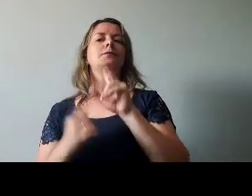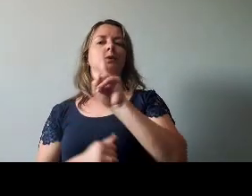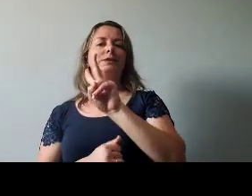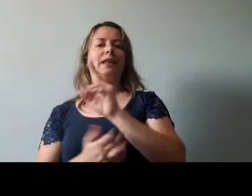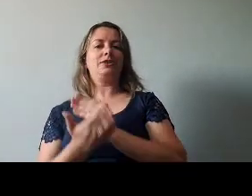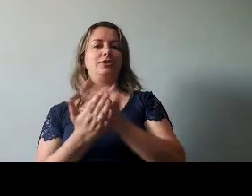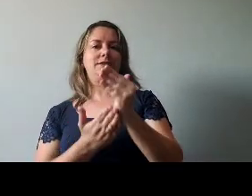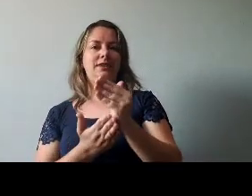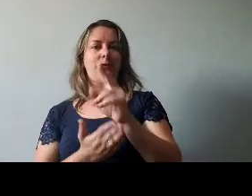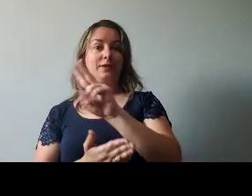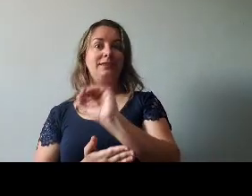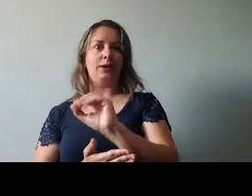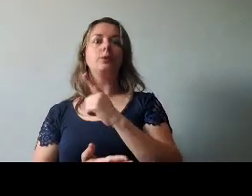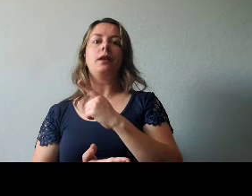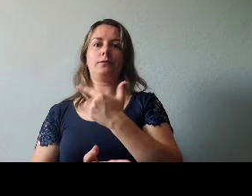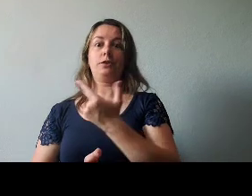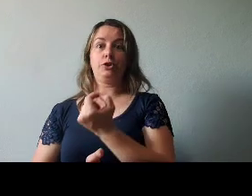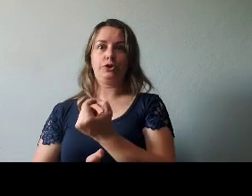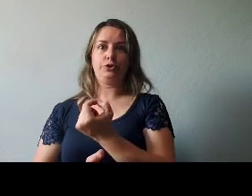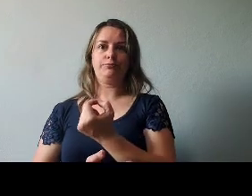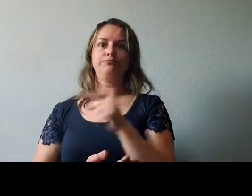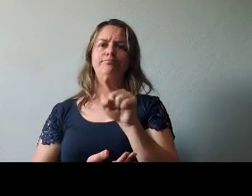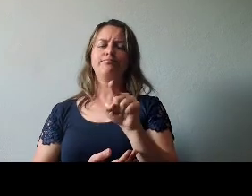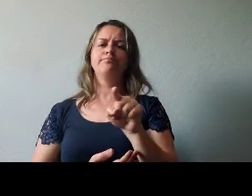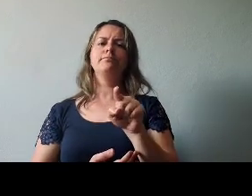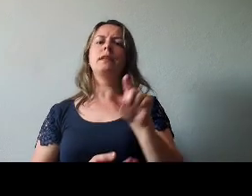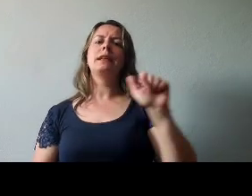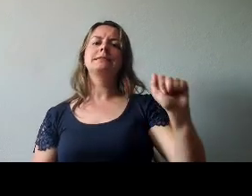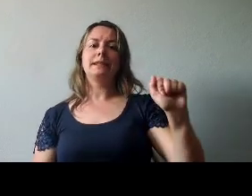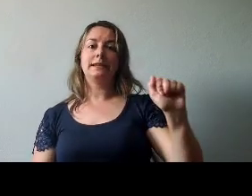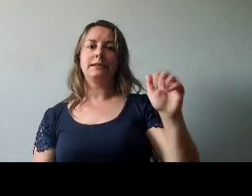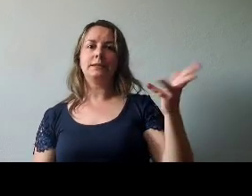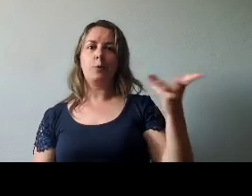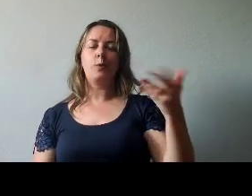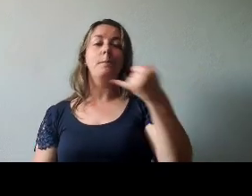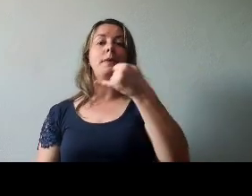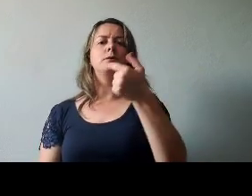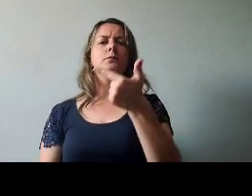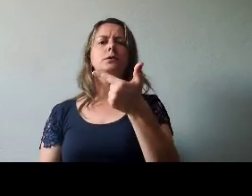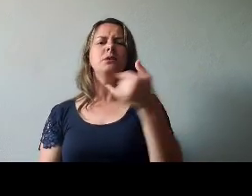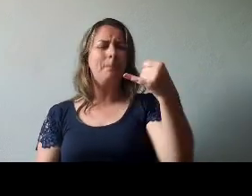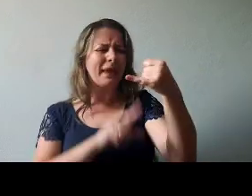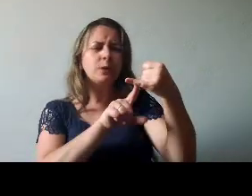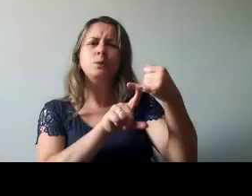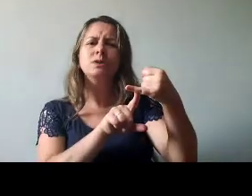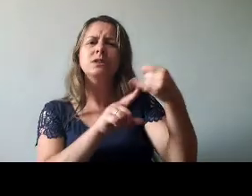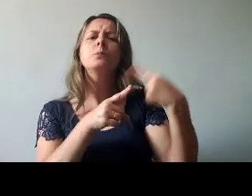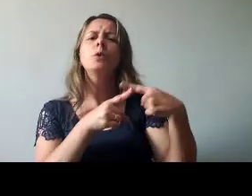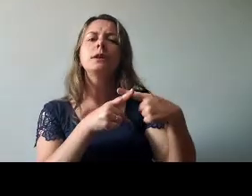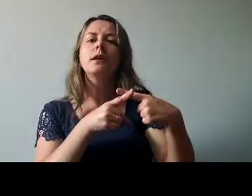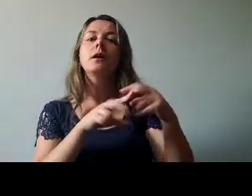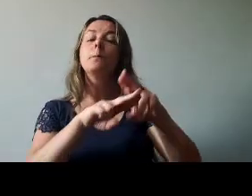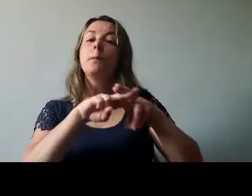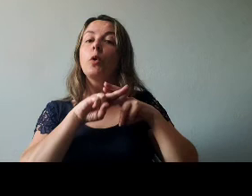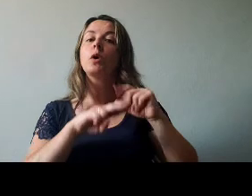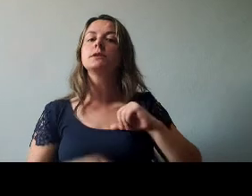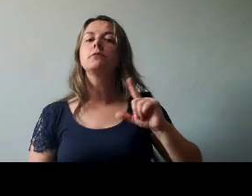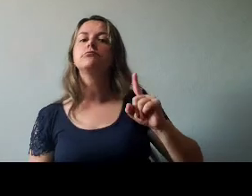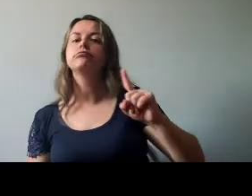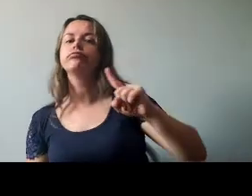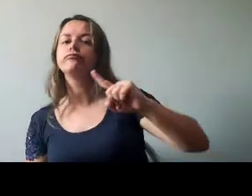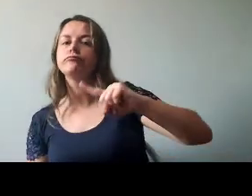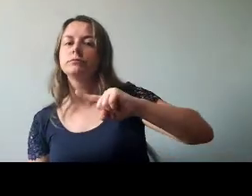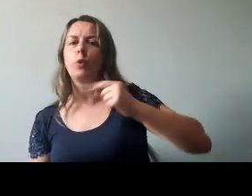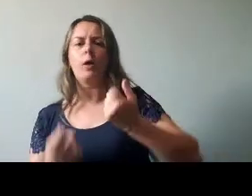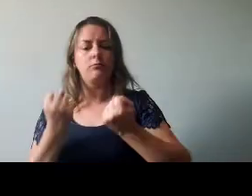de menos 2. Por que a aceleração é menos 2? O movimento é retardado, a velocidade vai diminuir.